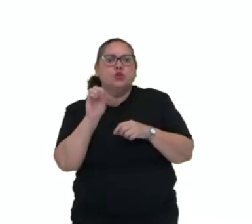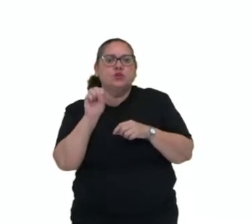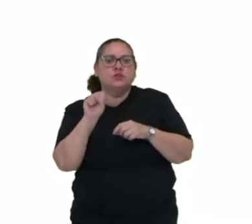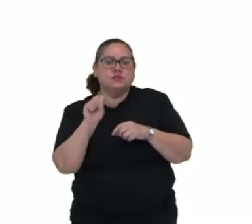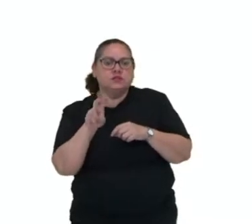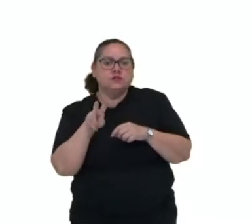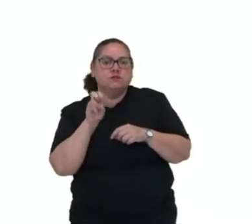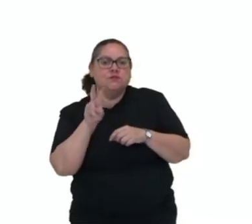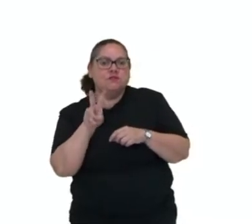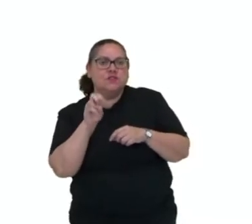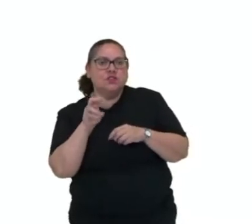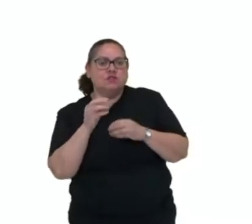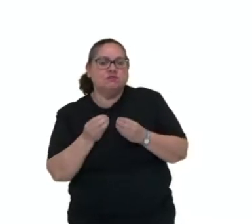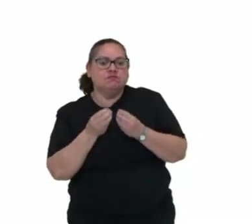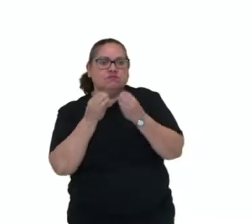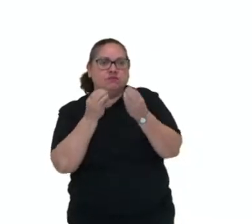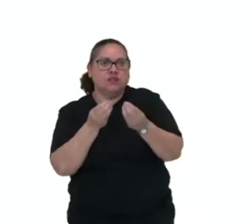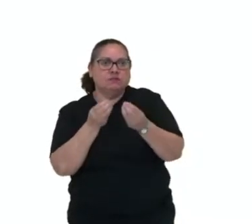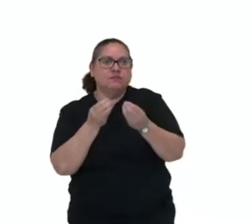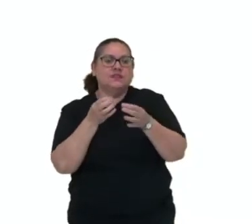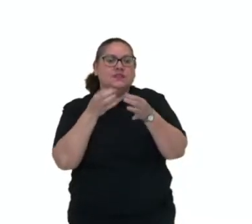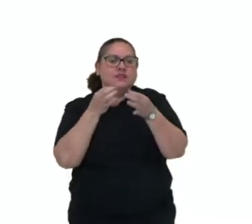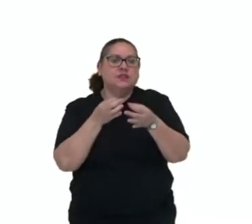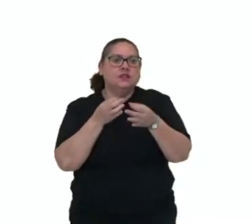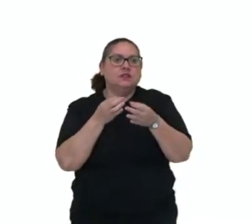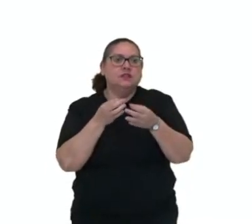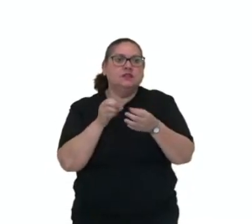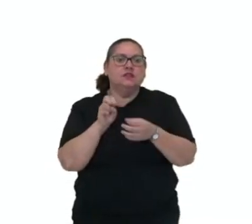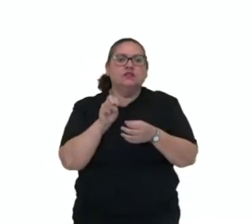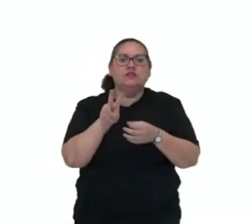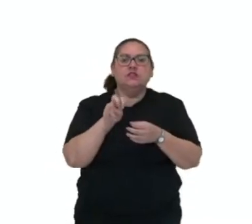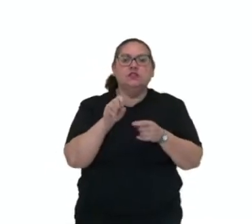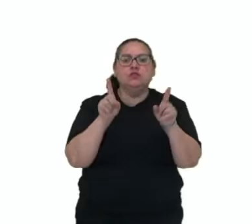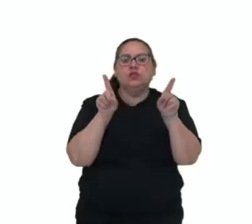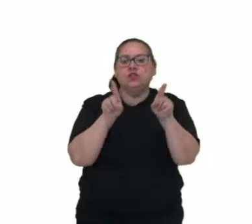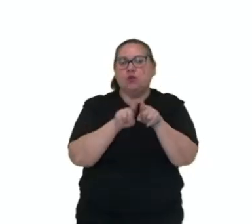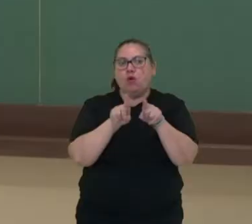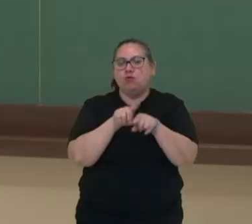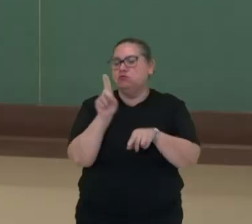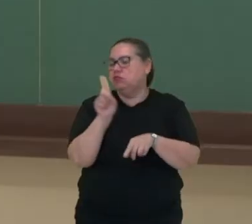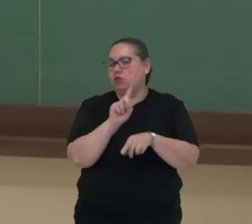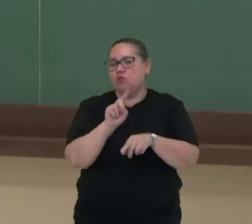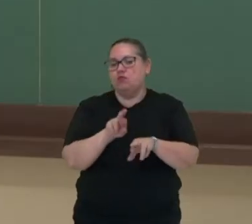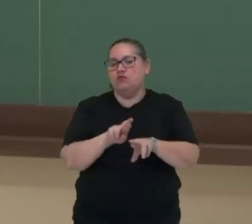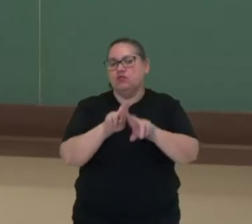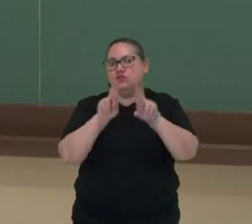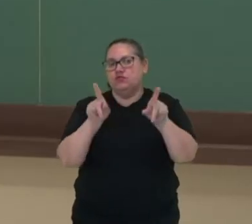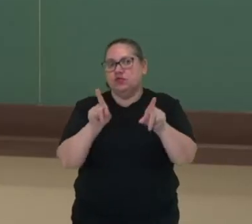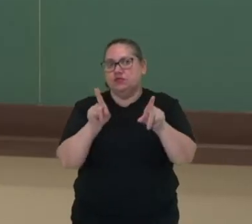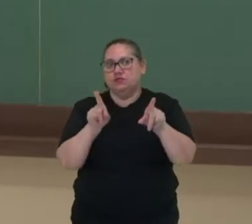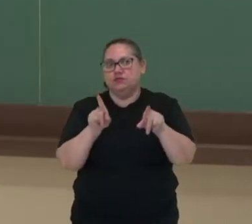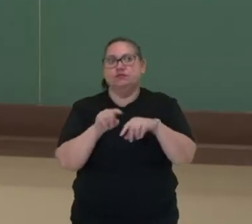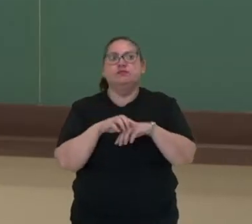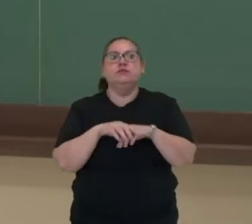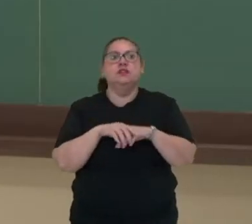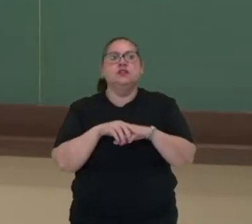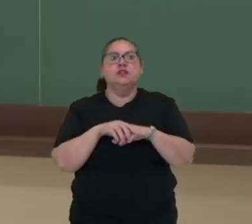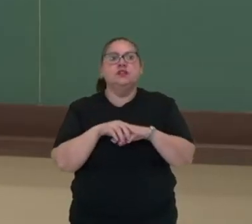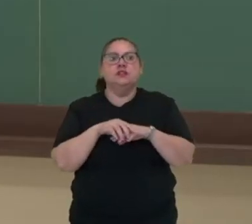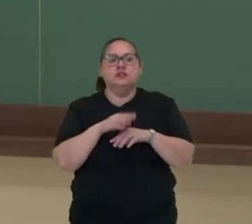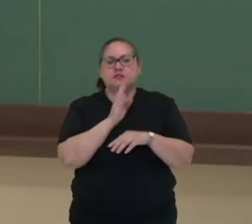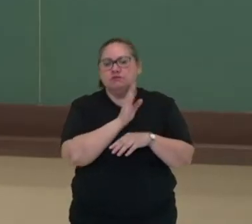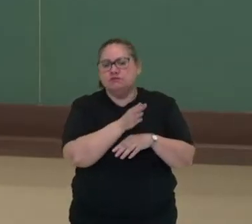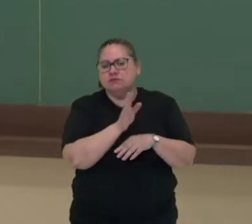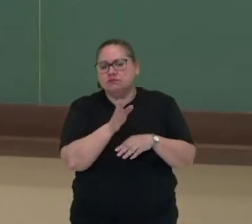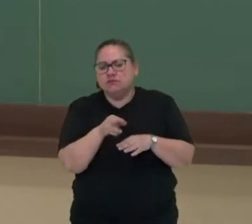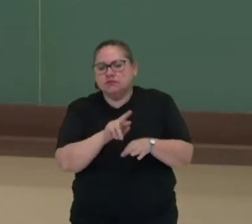Pelos vírus, exatamente. Vírus é tudo igual? Não, vírus não é tudo igual. Então,